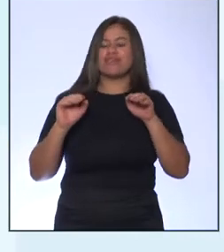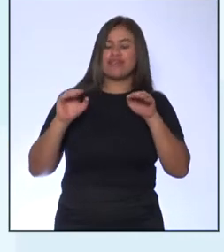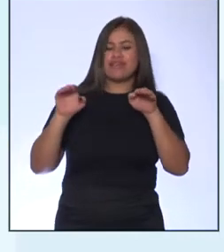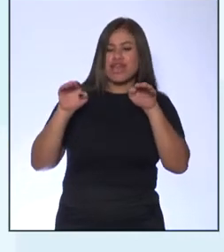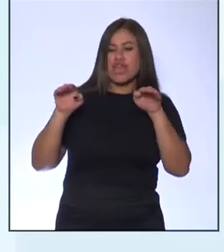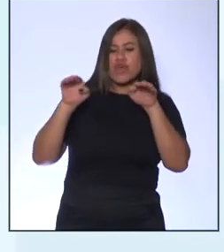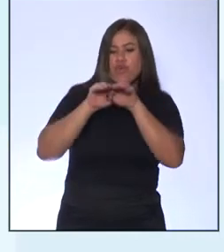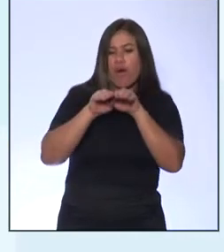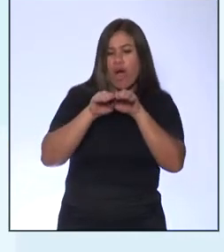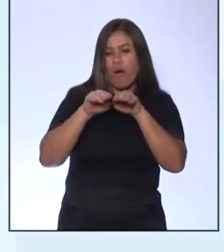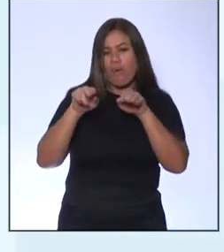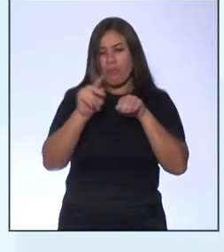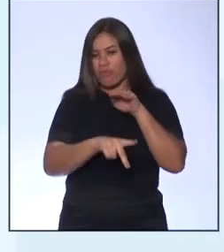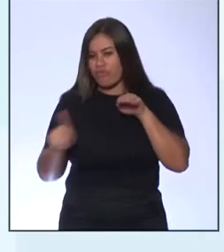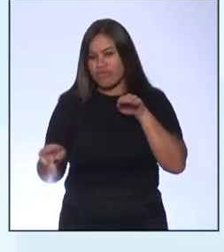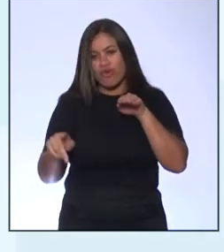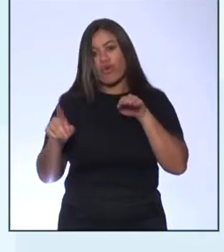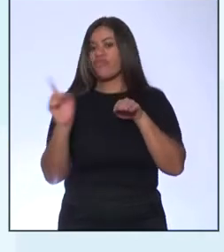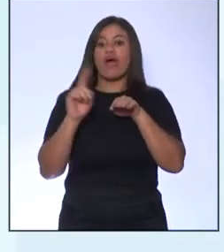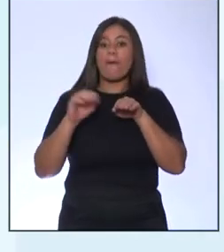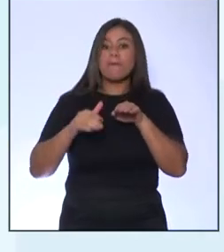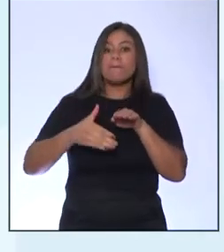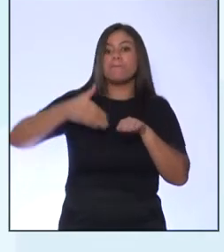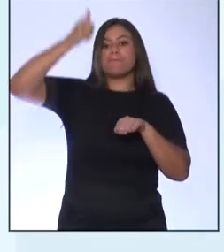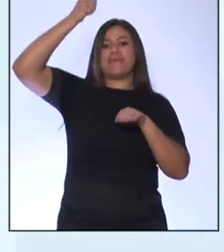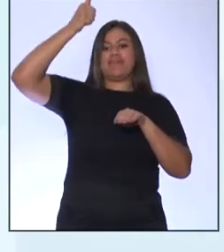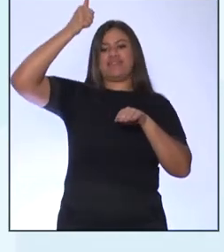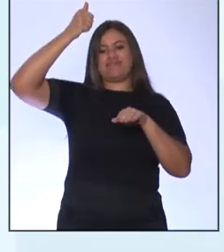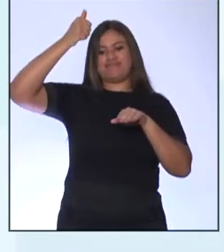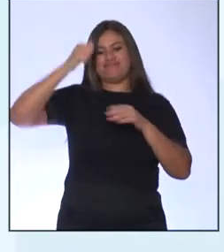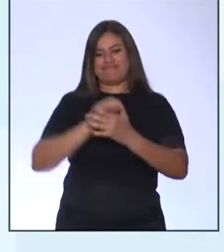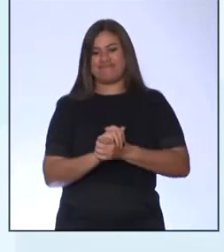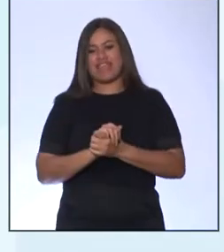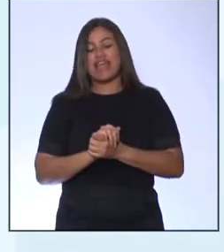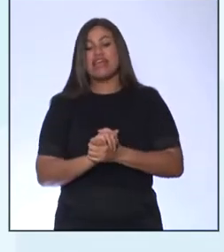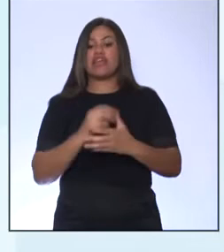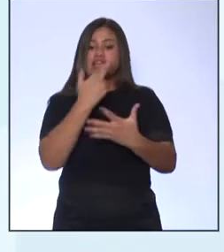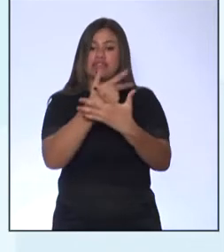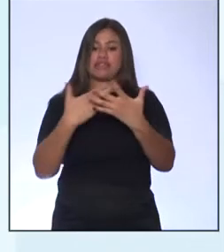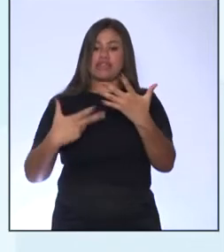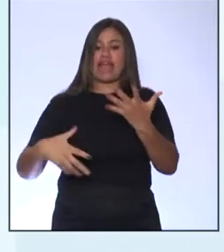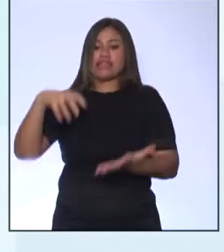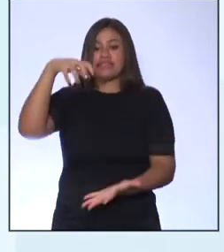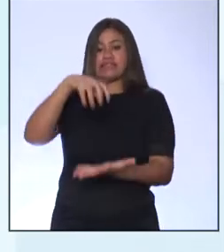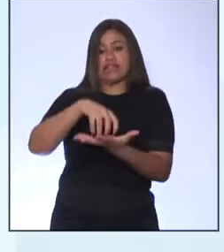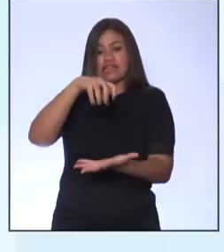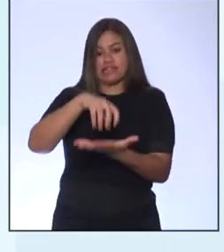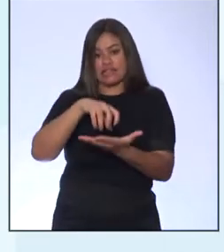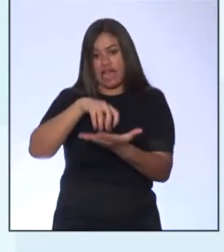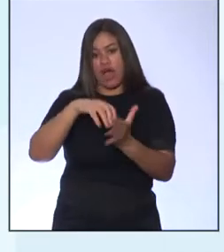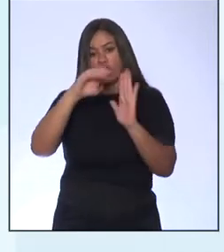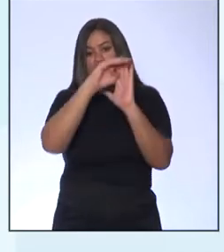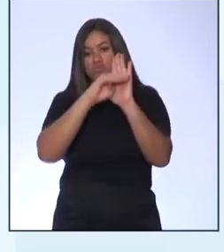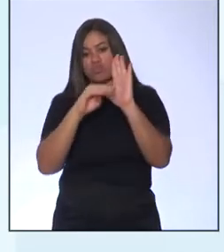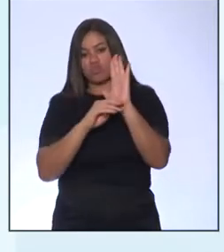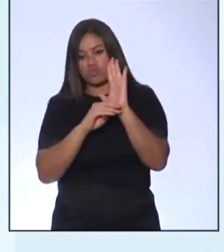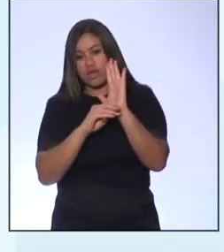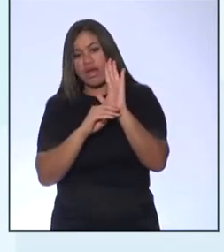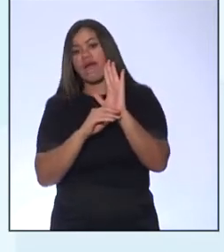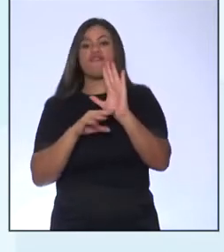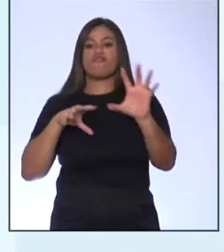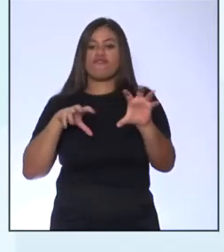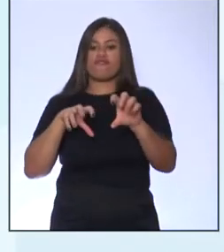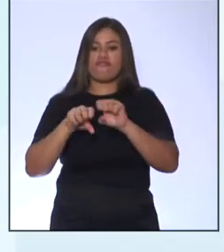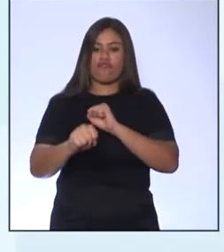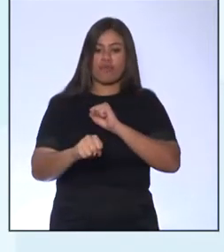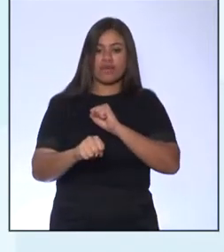Né? Então, as características que nós entendemos como centrais nesse documento da formação